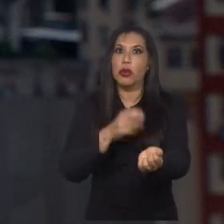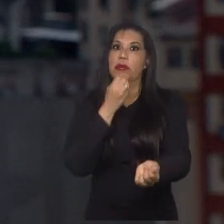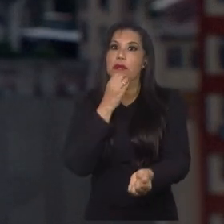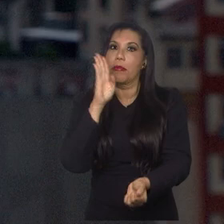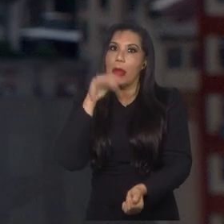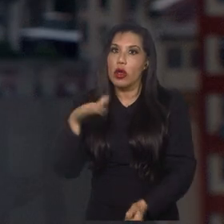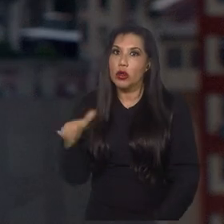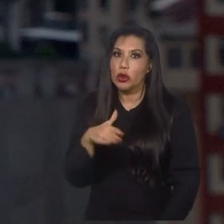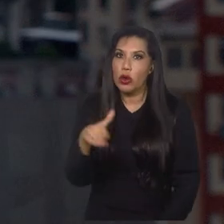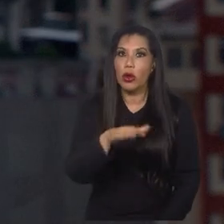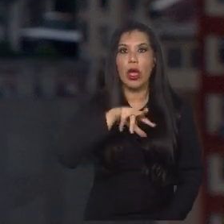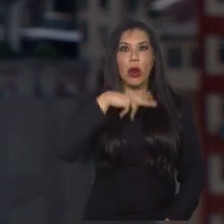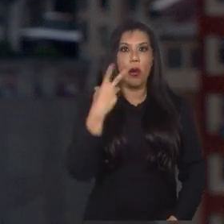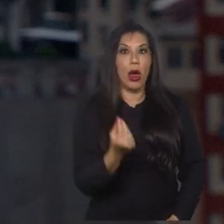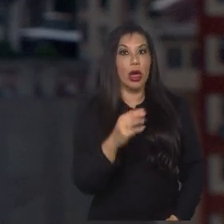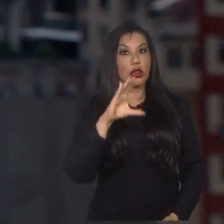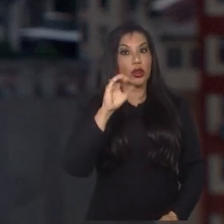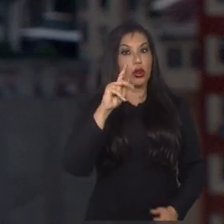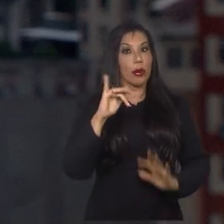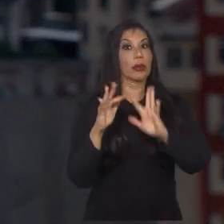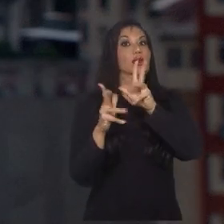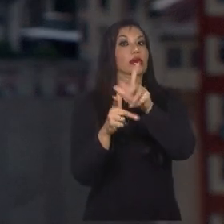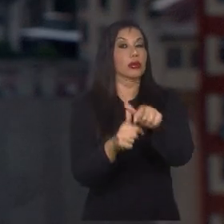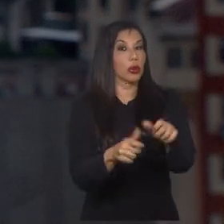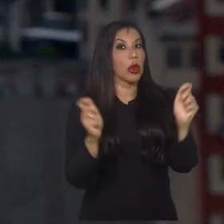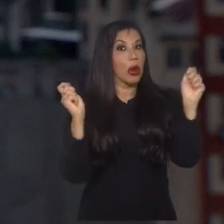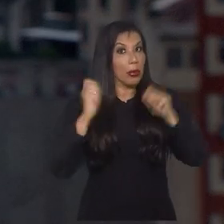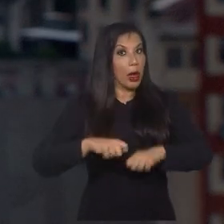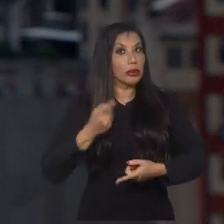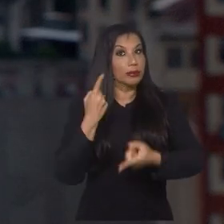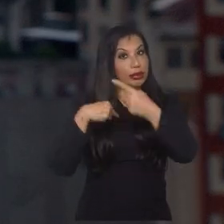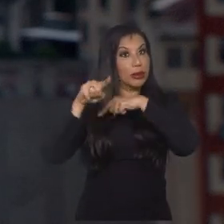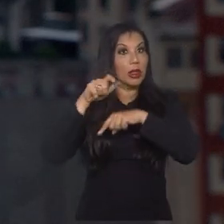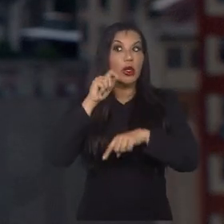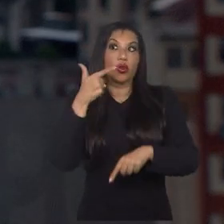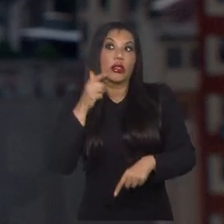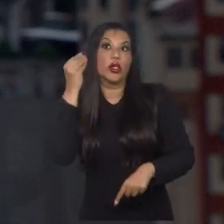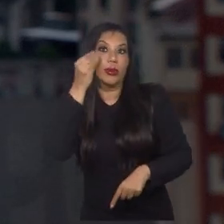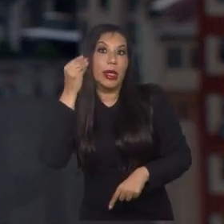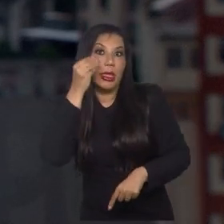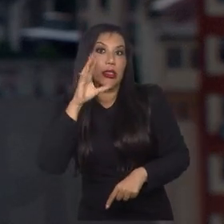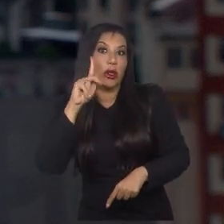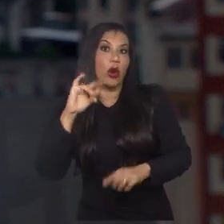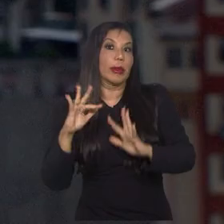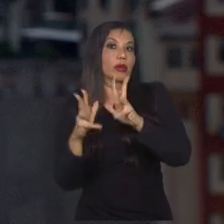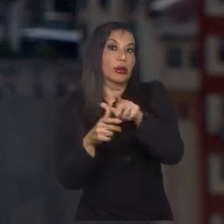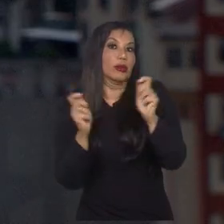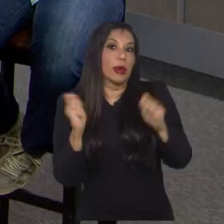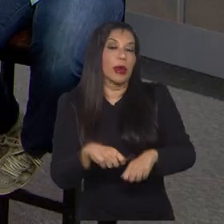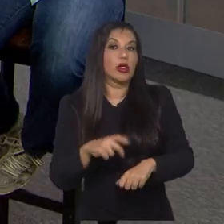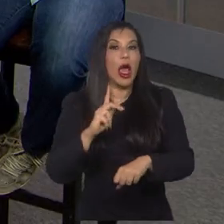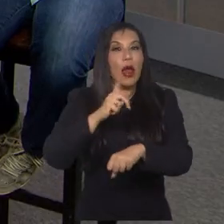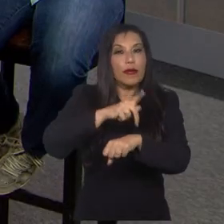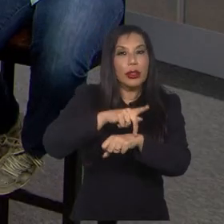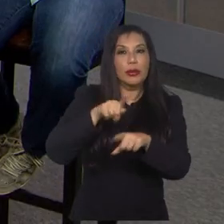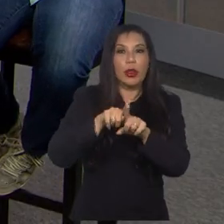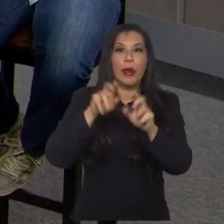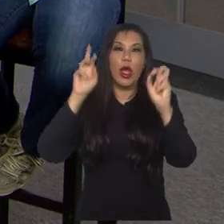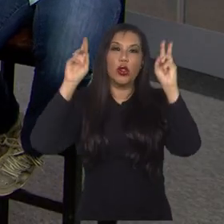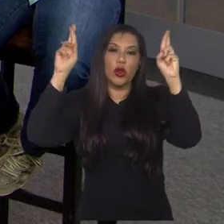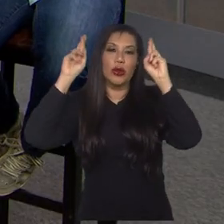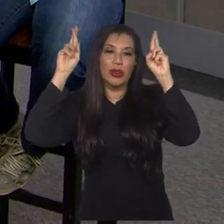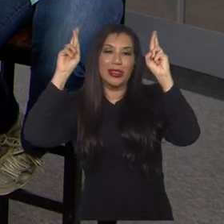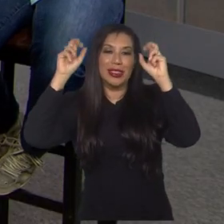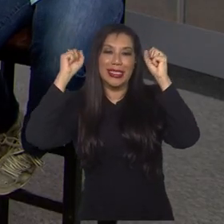que isso, numa Copa do Mundo, pode fazer diferença. Ainda que elas não tenham experiência nenhuma, né, de Copa do Mundo. Filipinas também tem minha torcida, tá, gente?